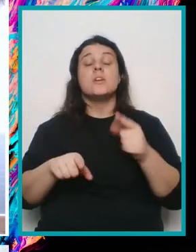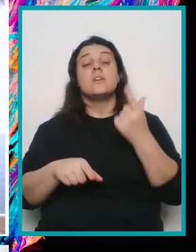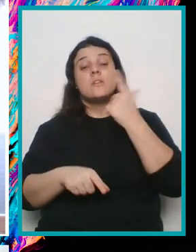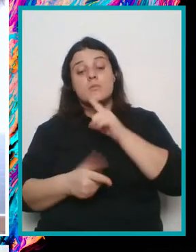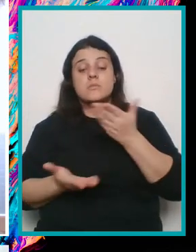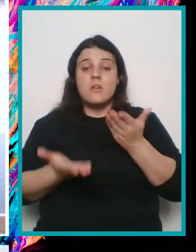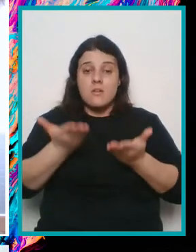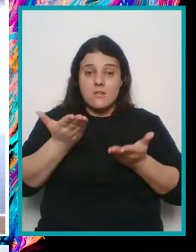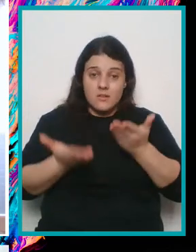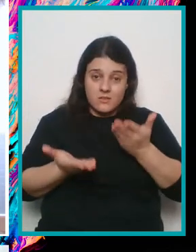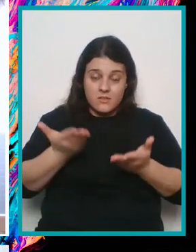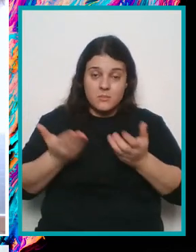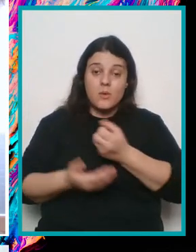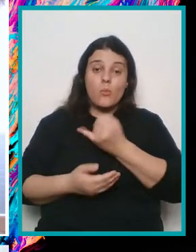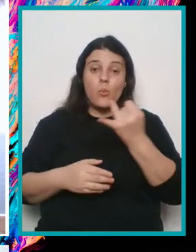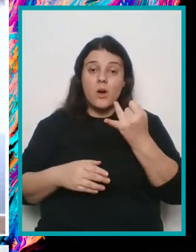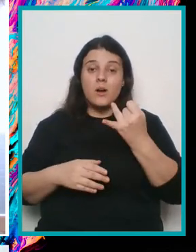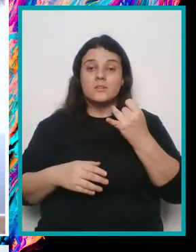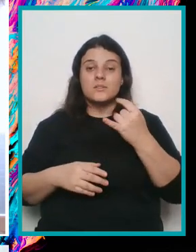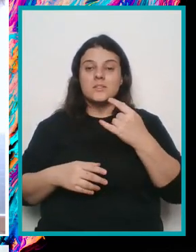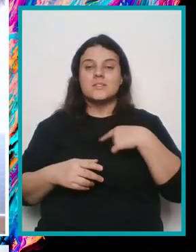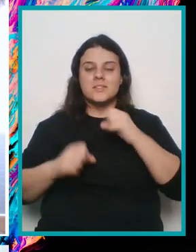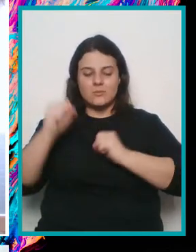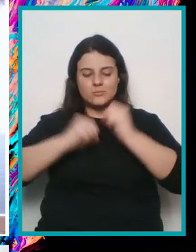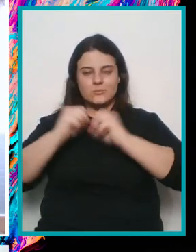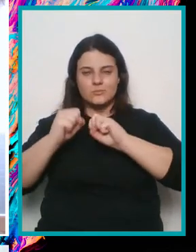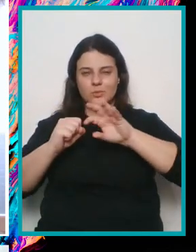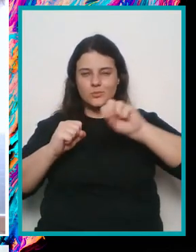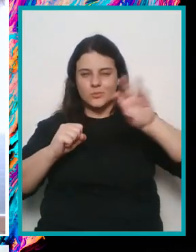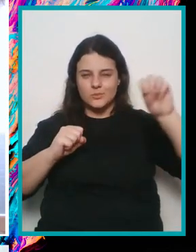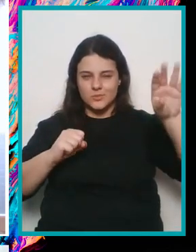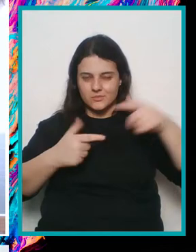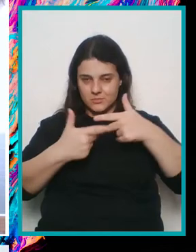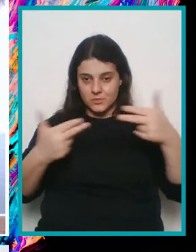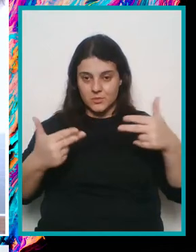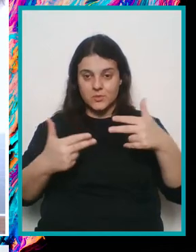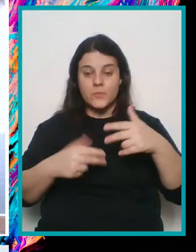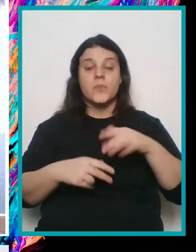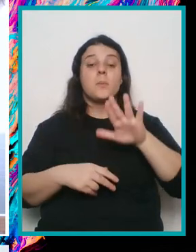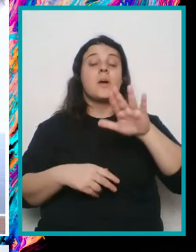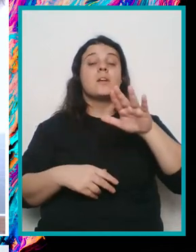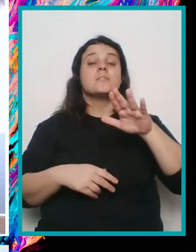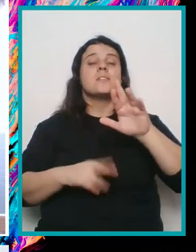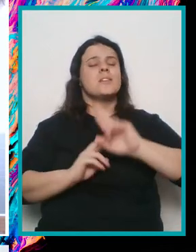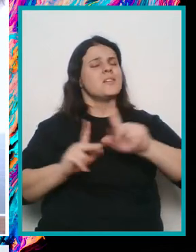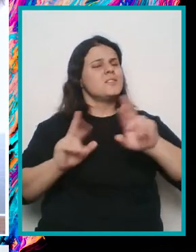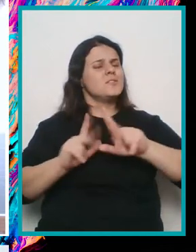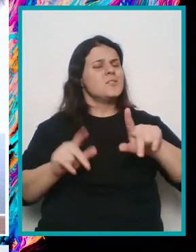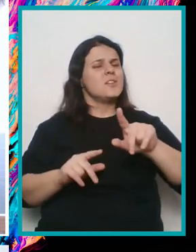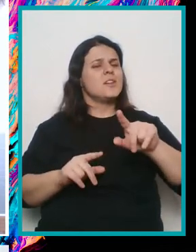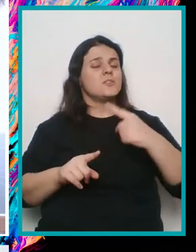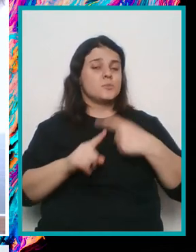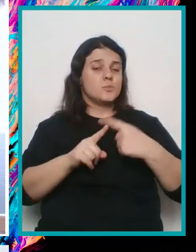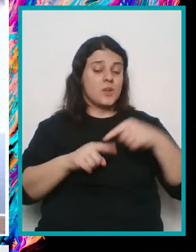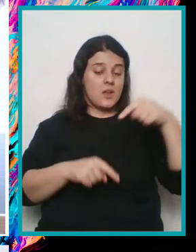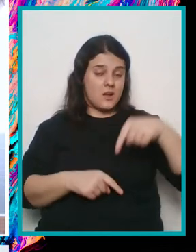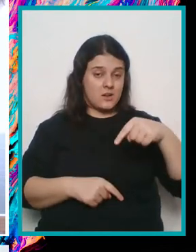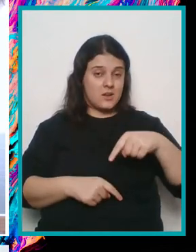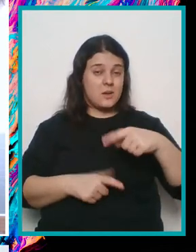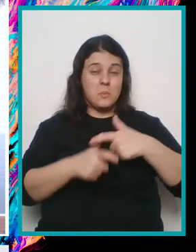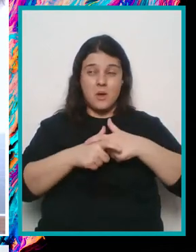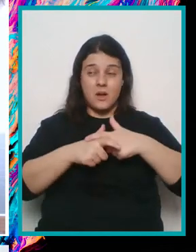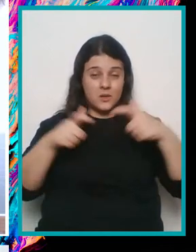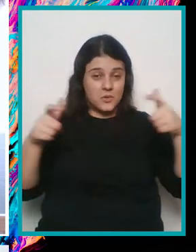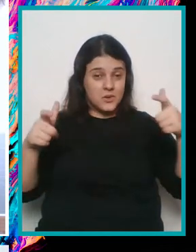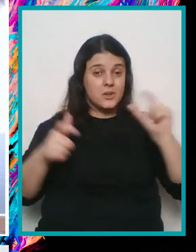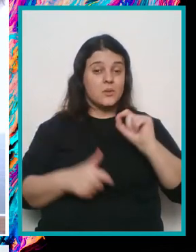de emissões é fruto do desmatamento e de queimadas, né? Que além de destruírem áreas de possível